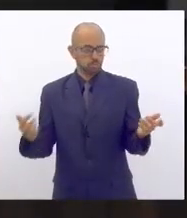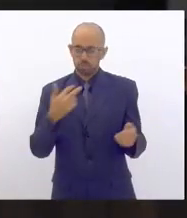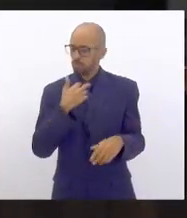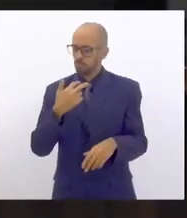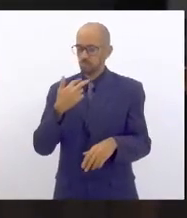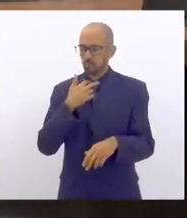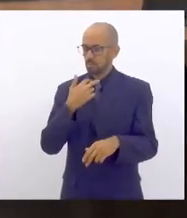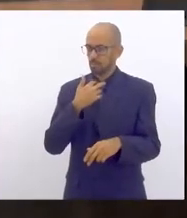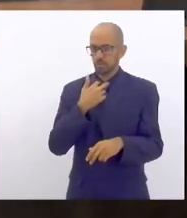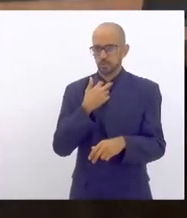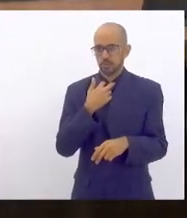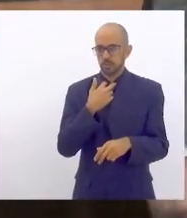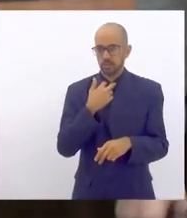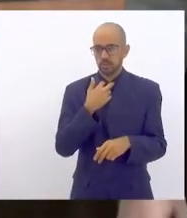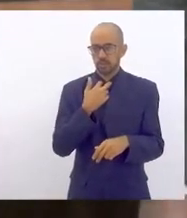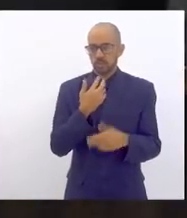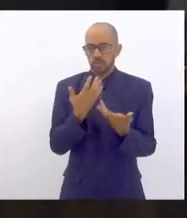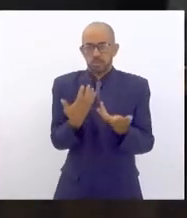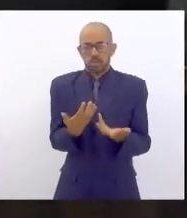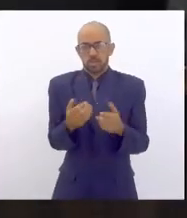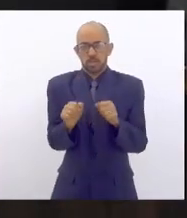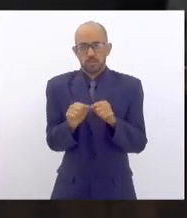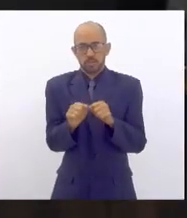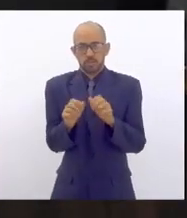Pois amanhã... é, mas ele queria fazê-lo por mas decreto.